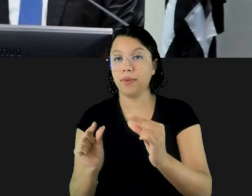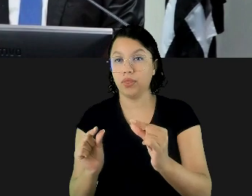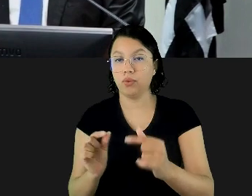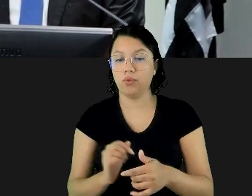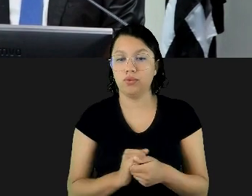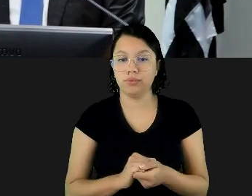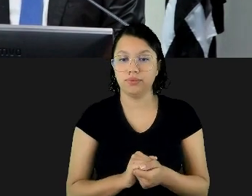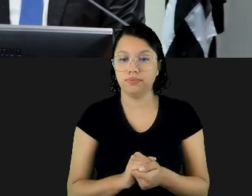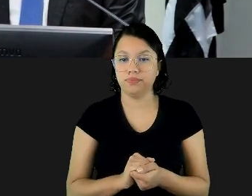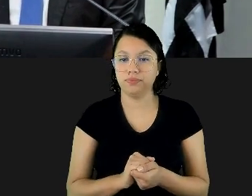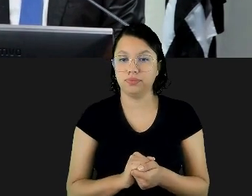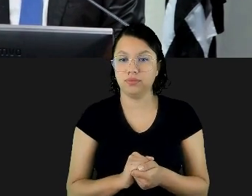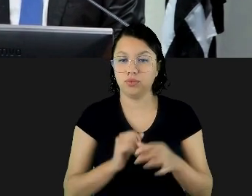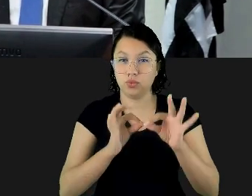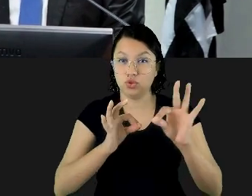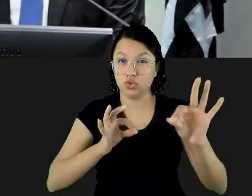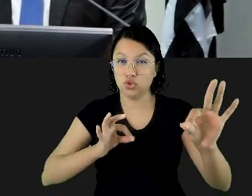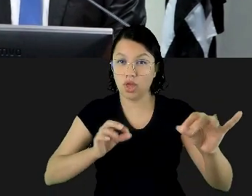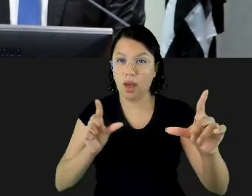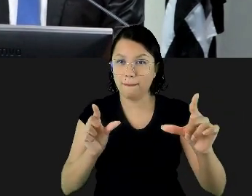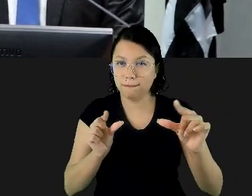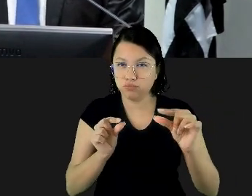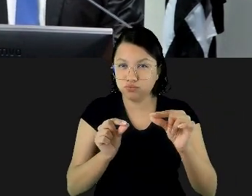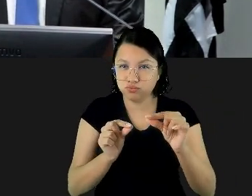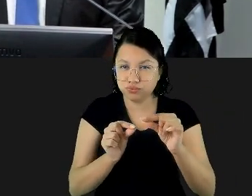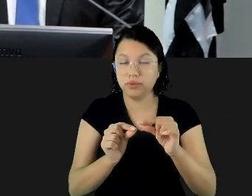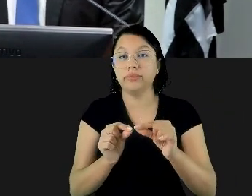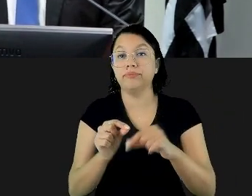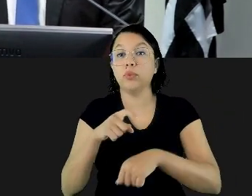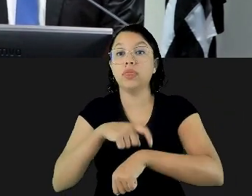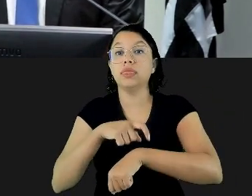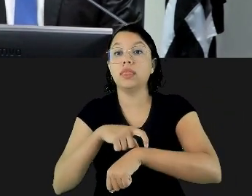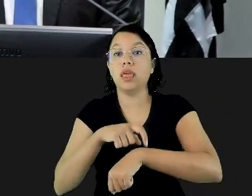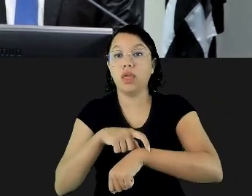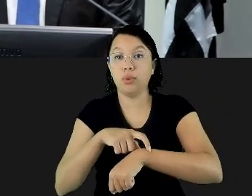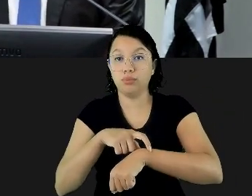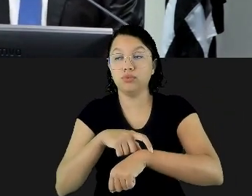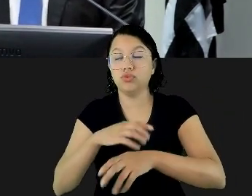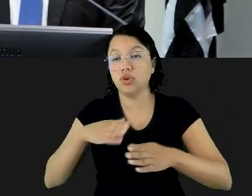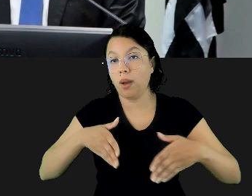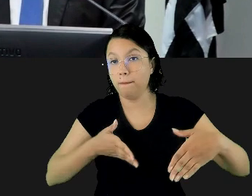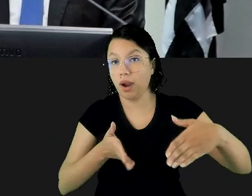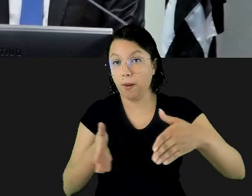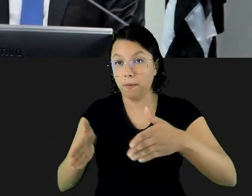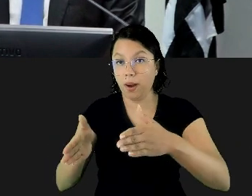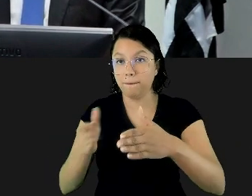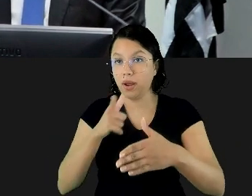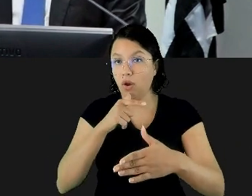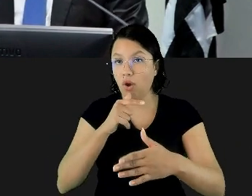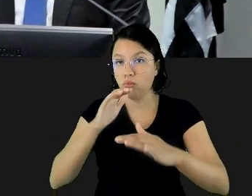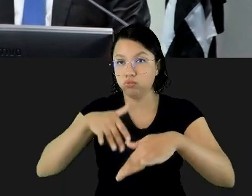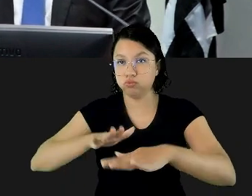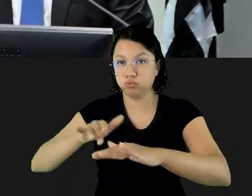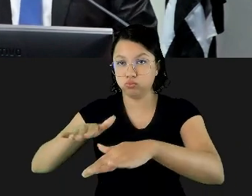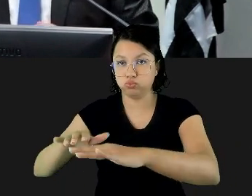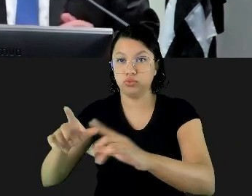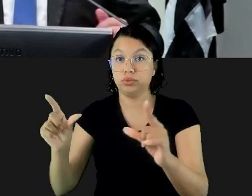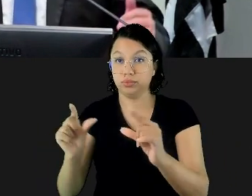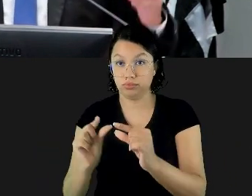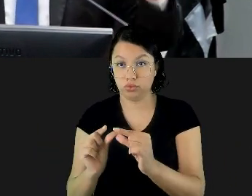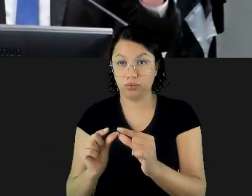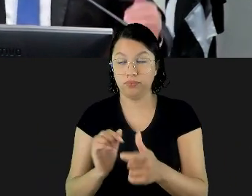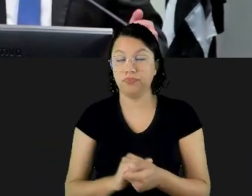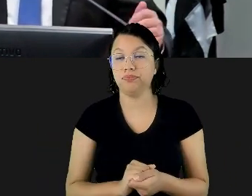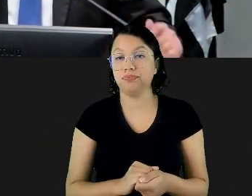numa distância mais curta, num tempo de rota marítima menor e, consequentemente,